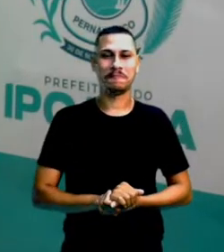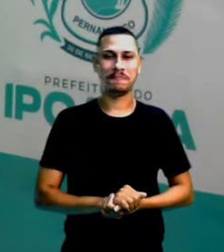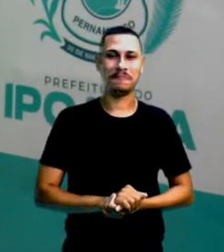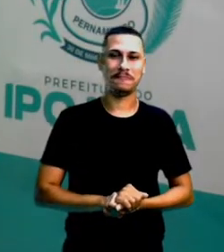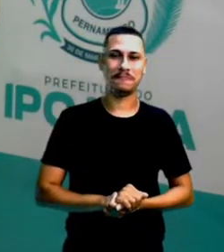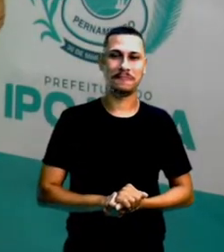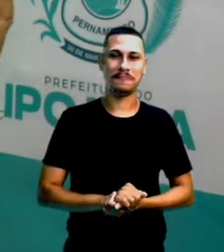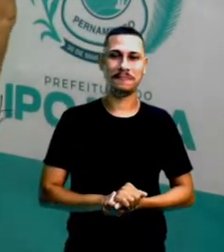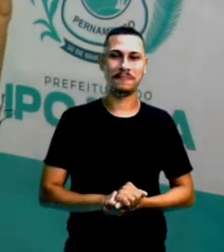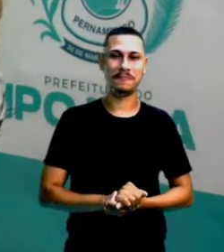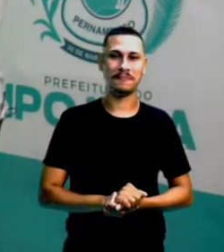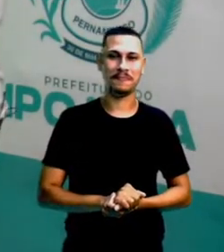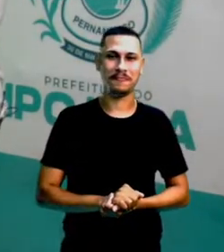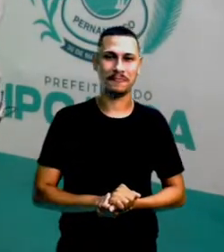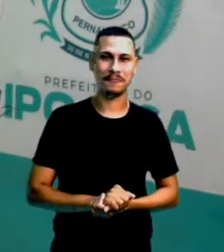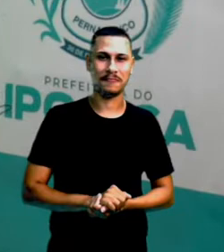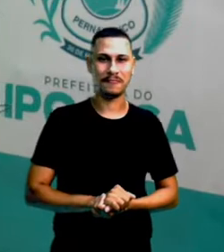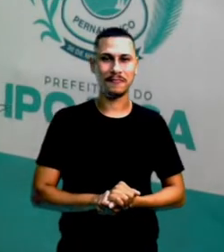nessa!